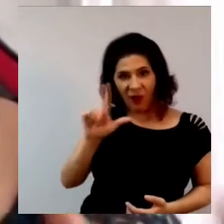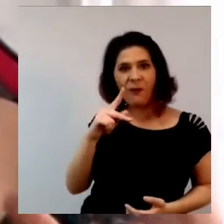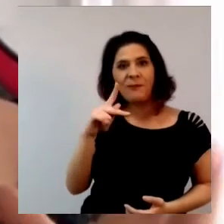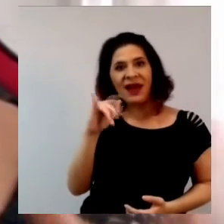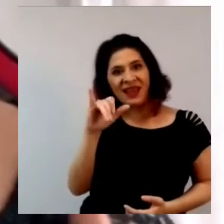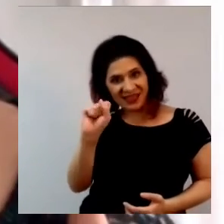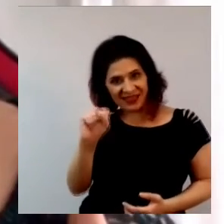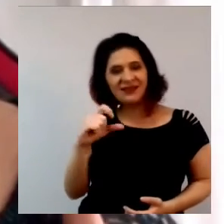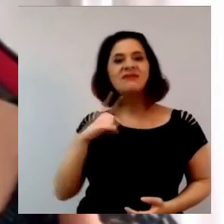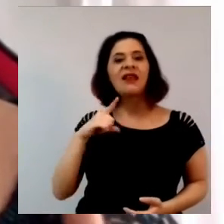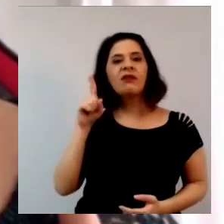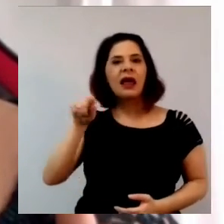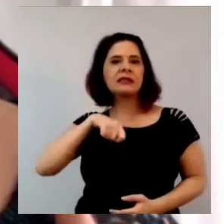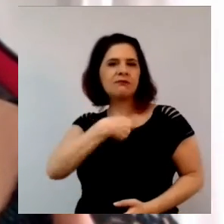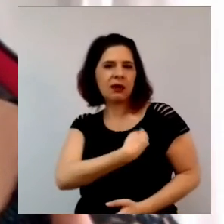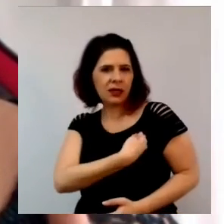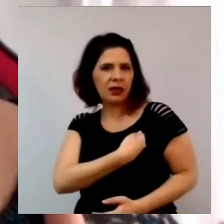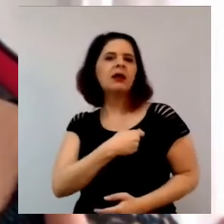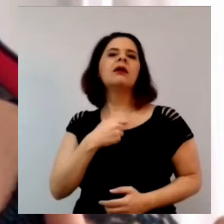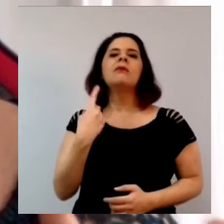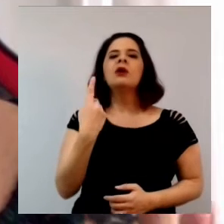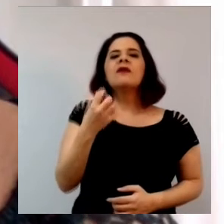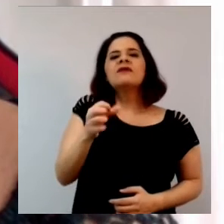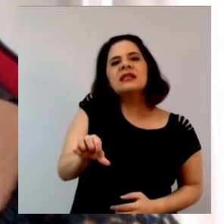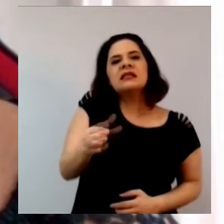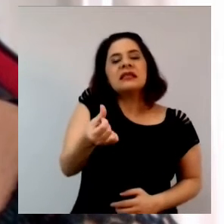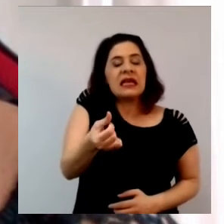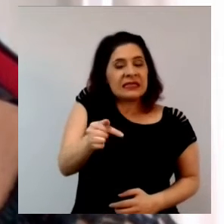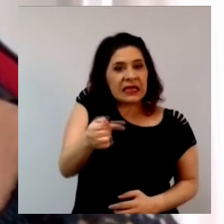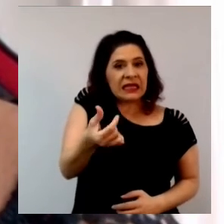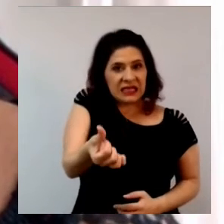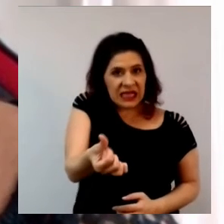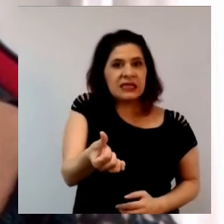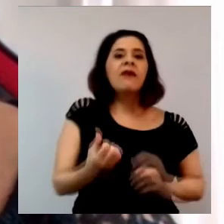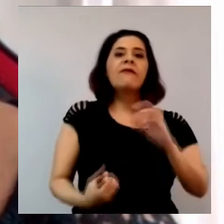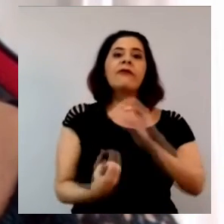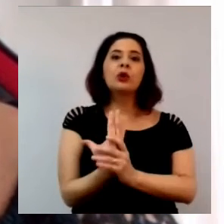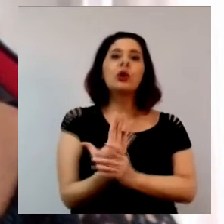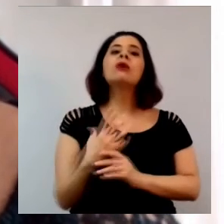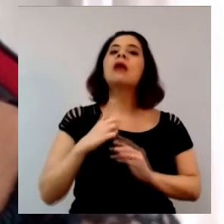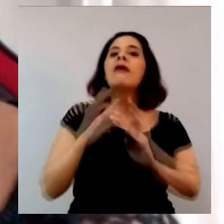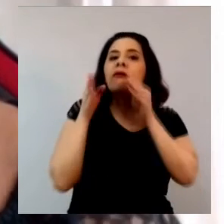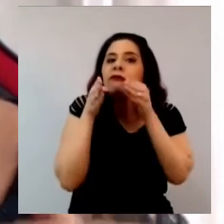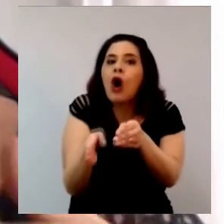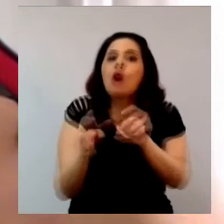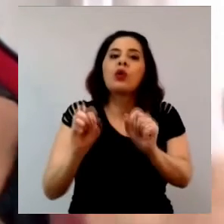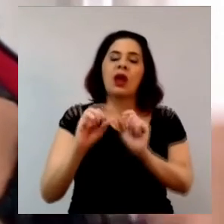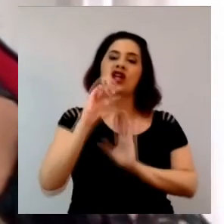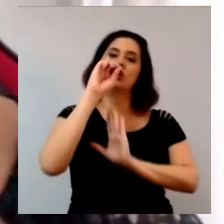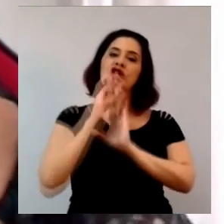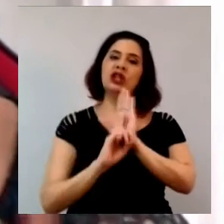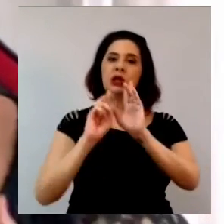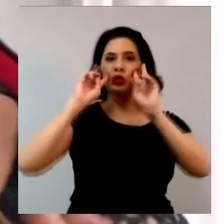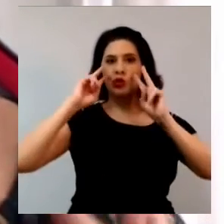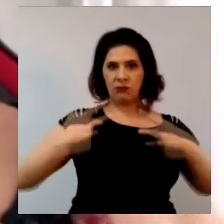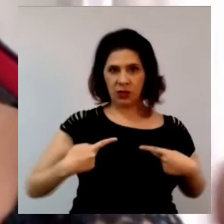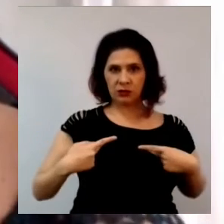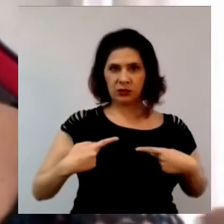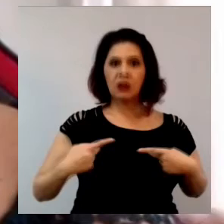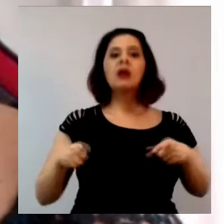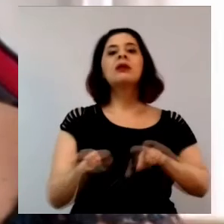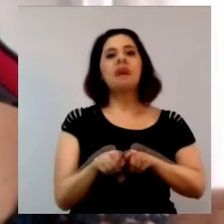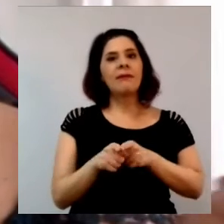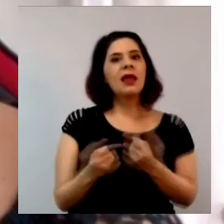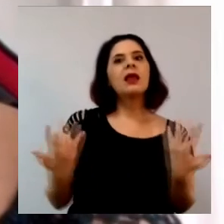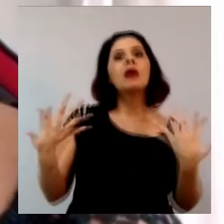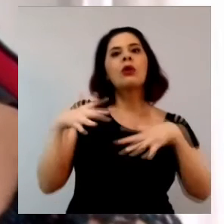muito claro dos direitos humanos e da inclusão e de tudo